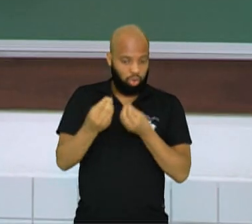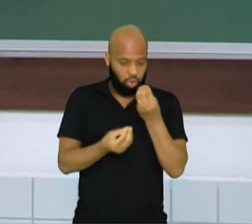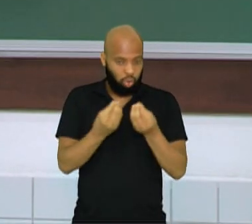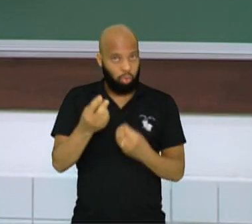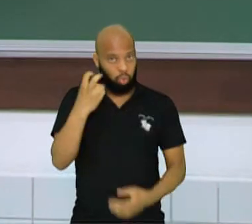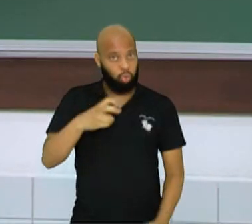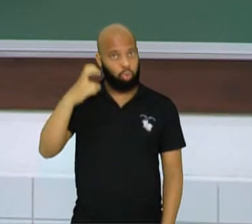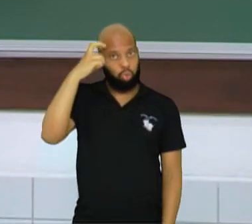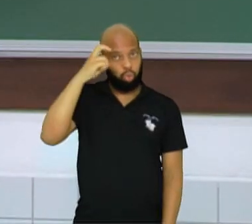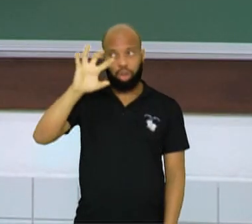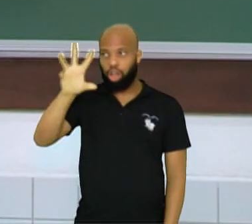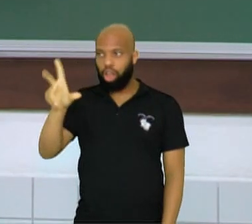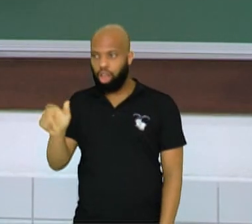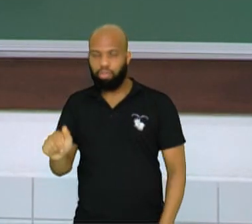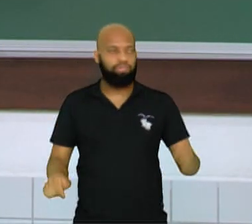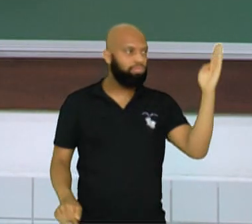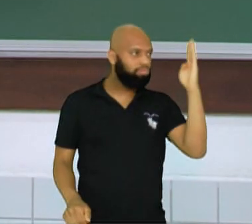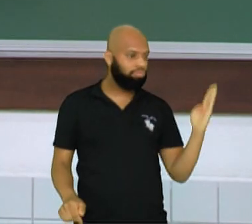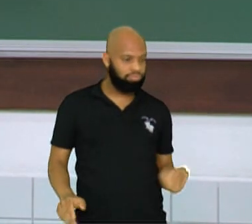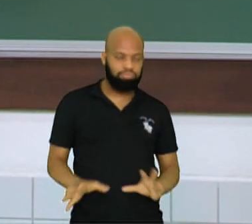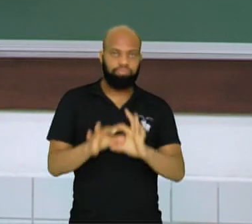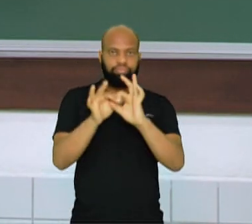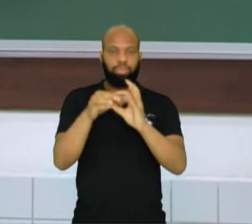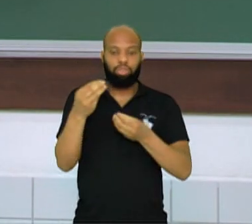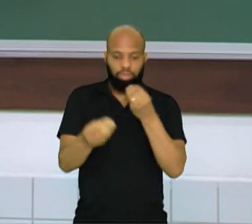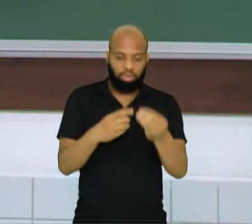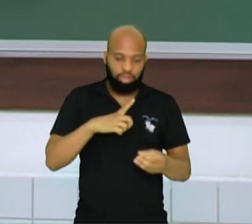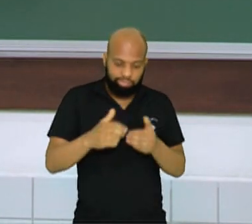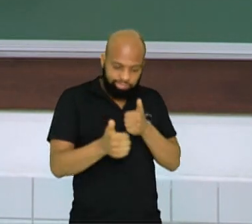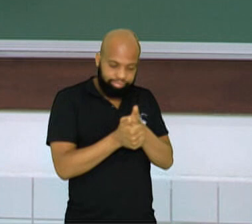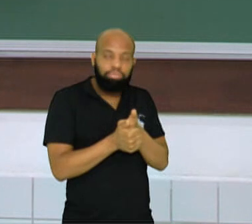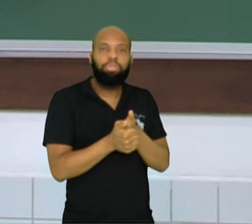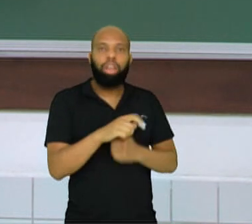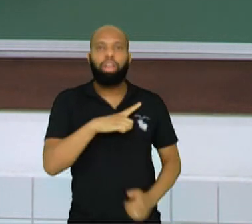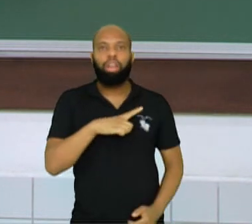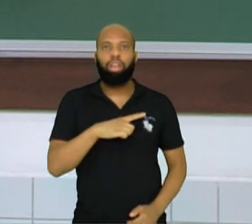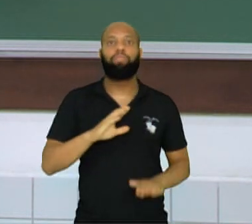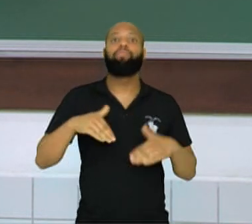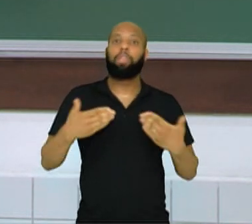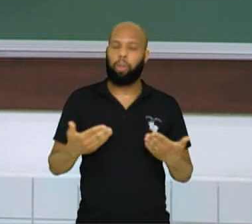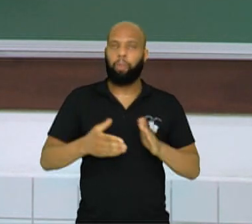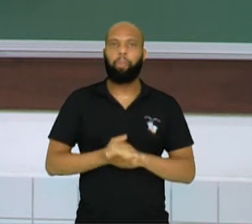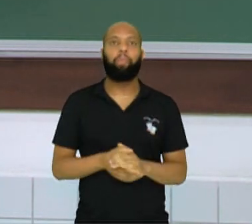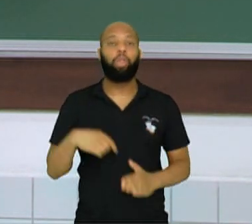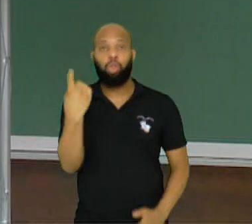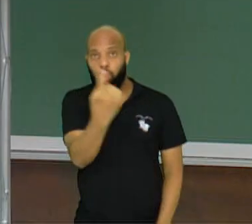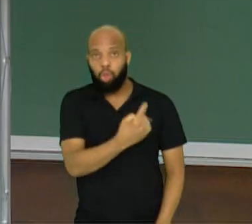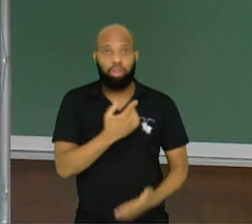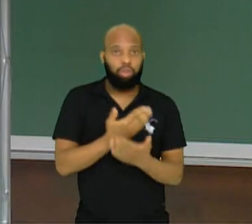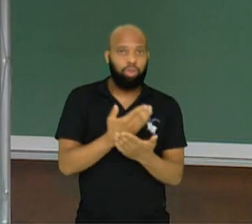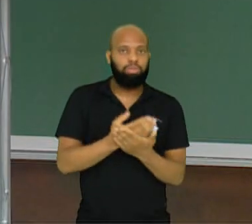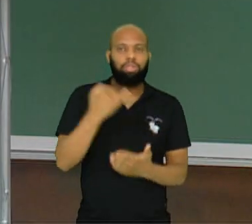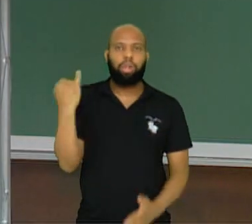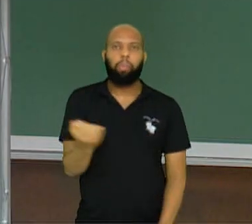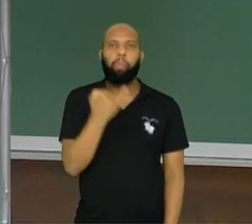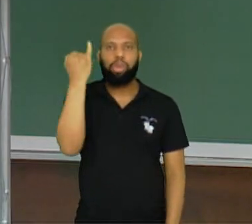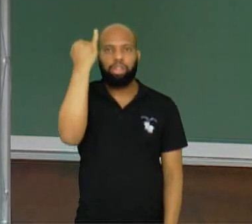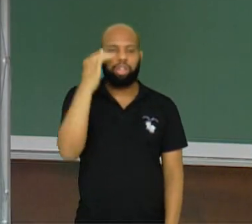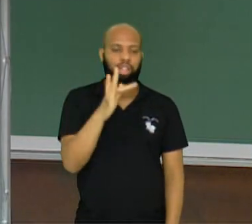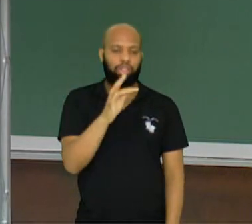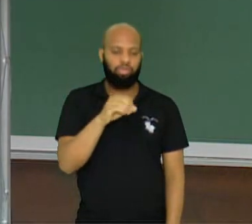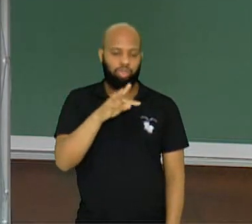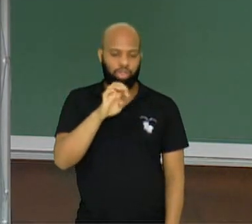cultura afro-brasileira? Como é que isso se aproxima, Bom, a gente viu a importância dessas fontes materiais